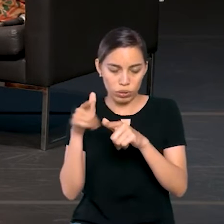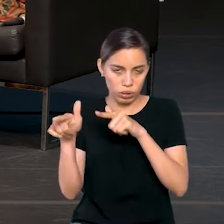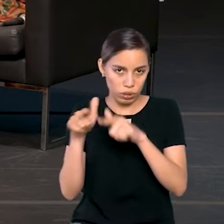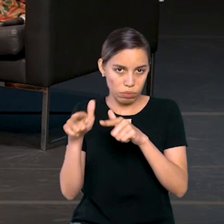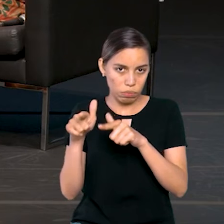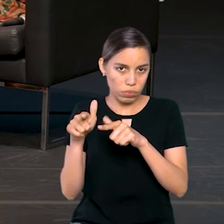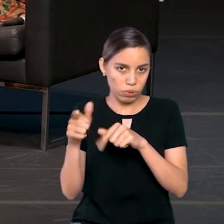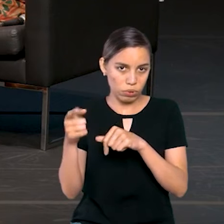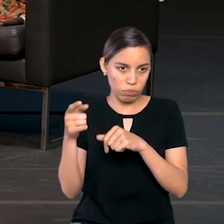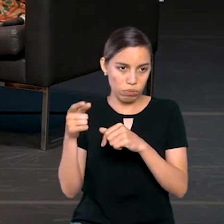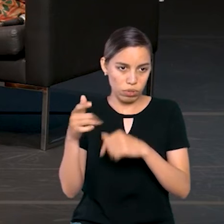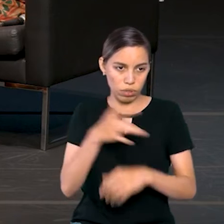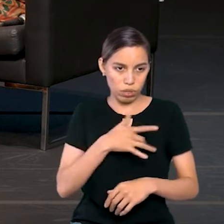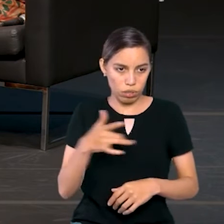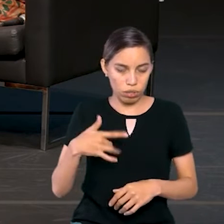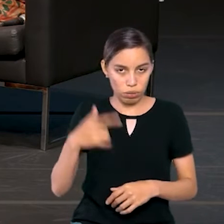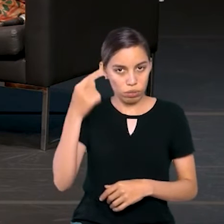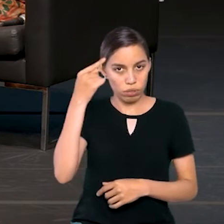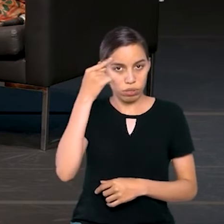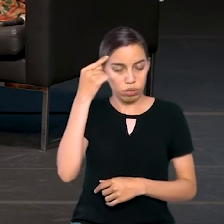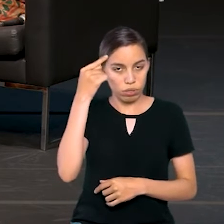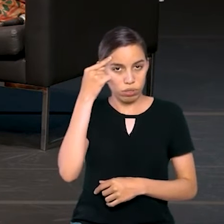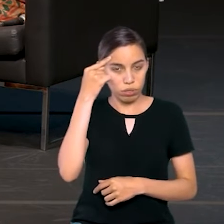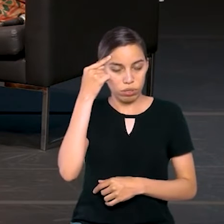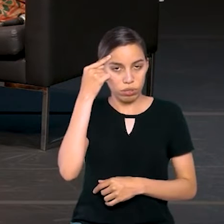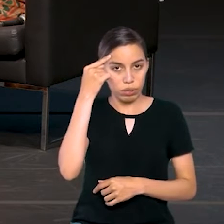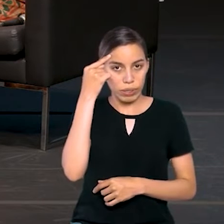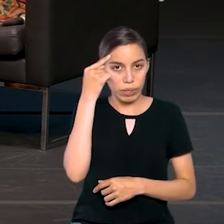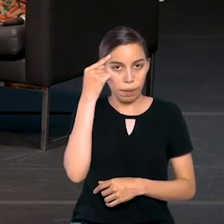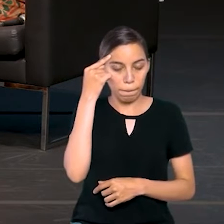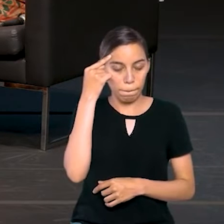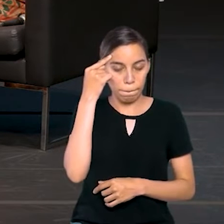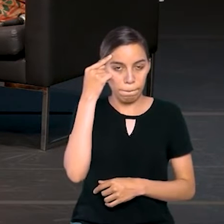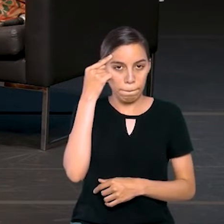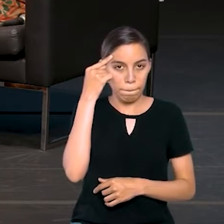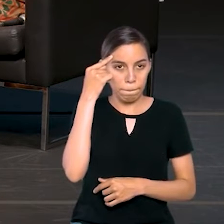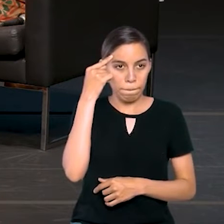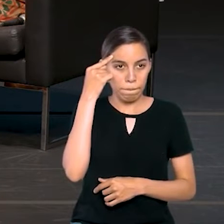mesma maneira que essa invisibilidade histórica